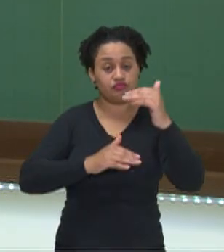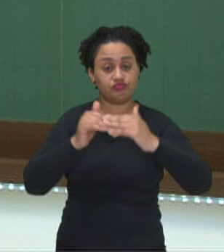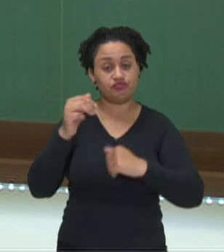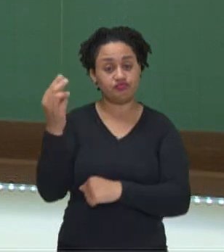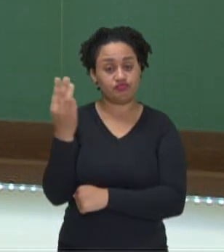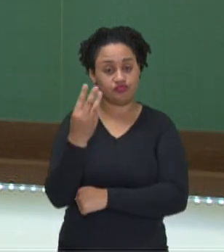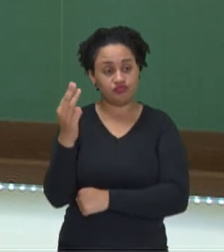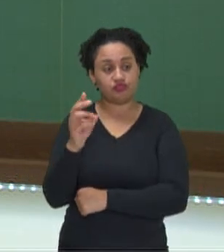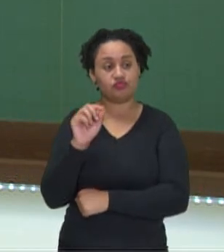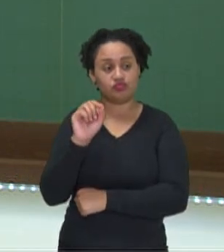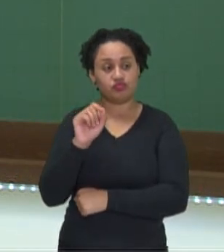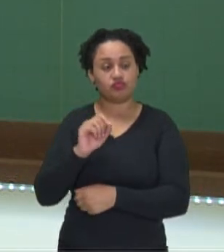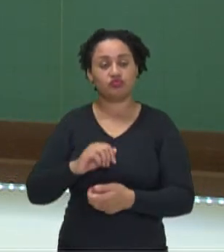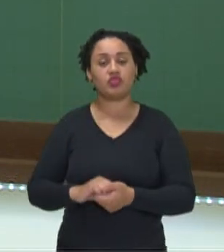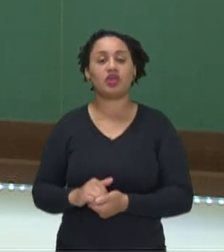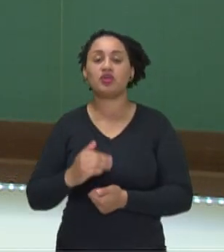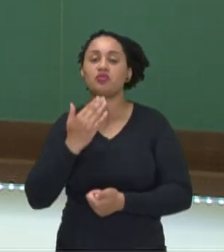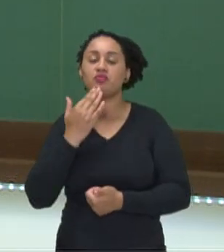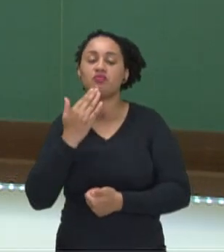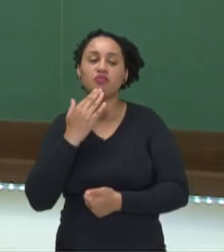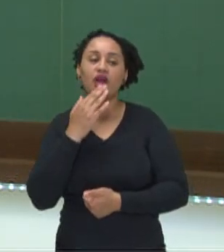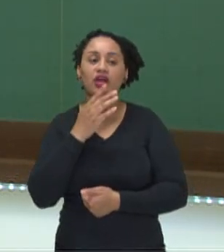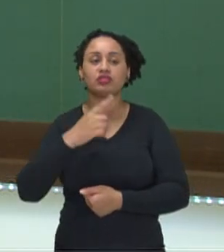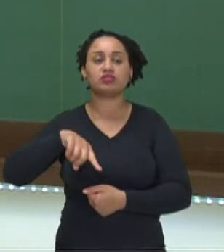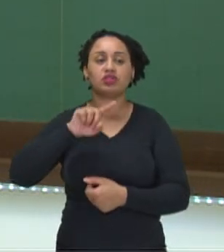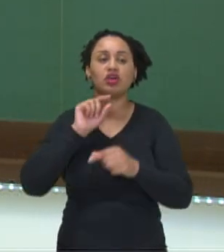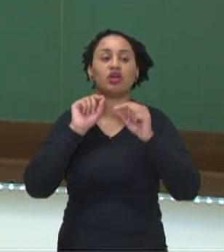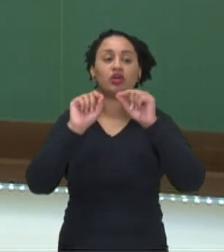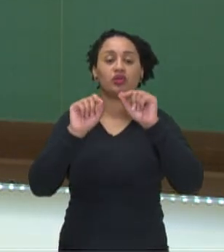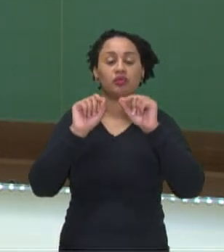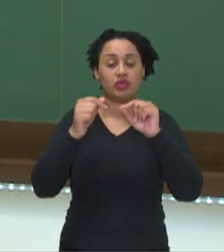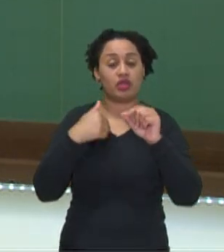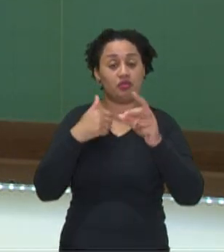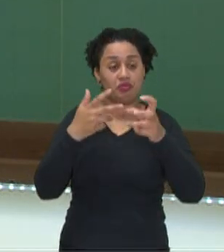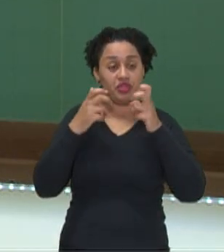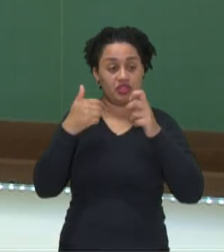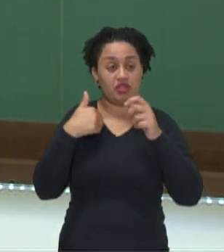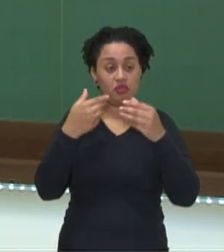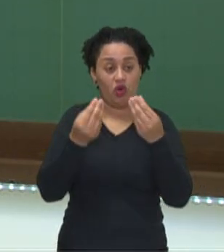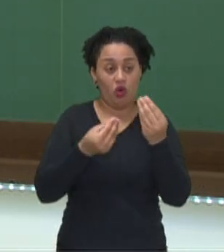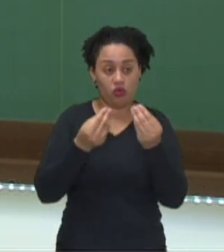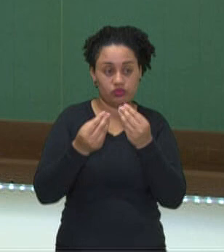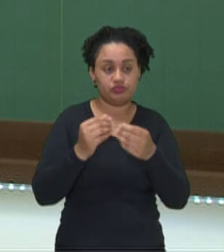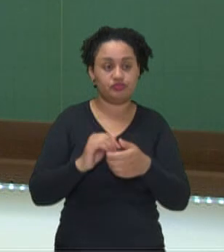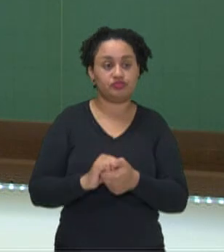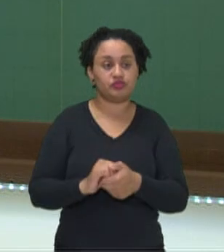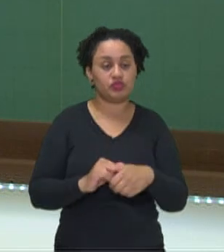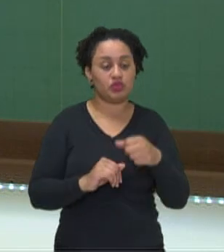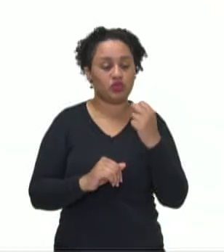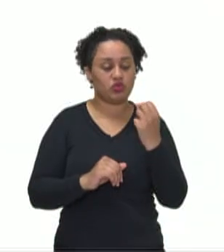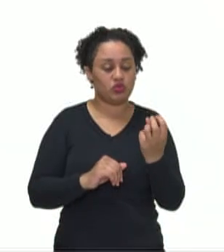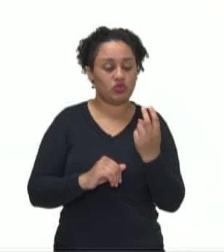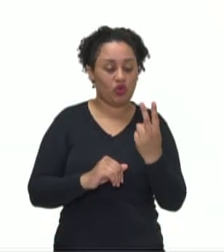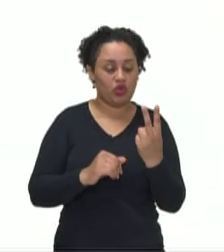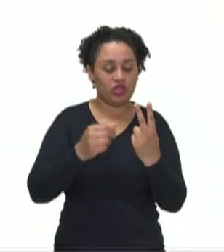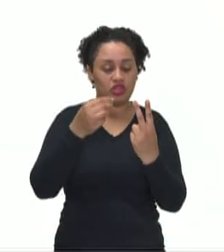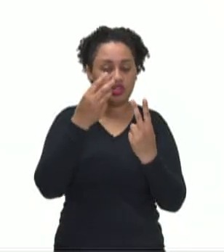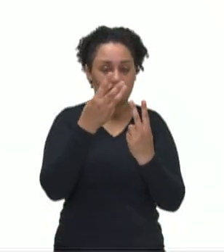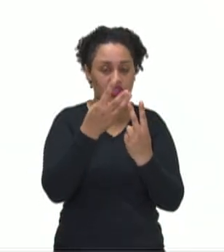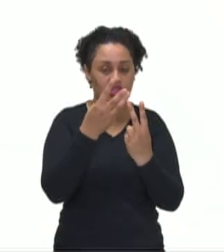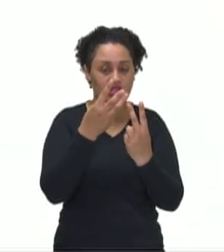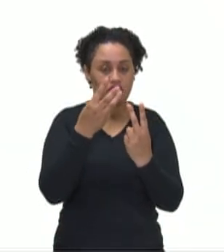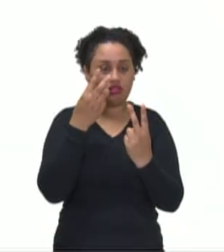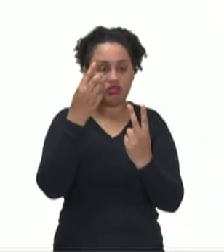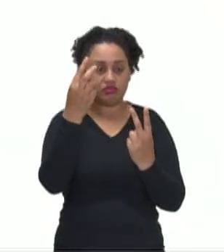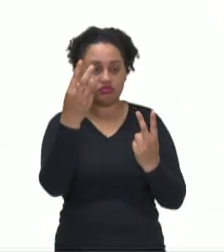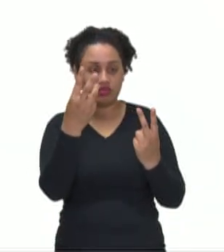3, ele pede para você considerar as seguintes expressões. 2 elevado a 3 elevado à